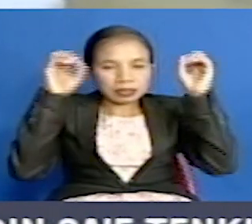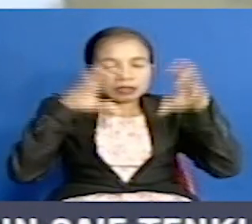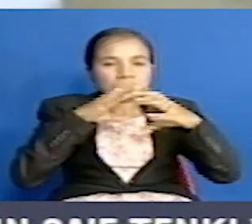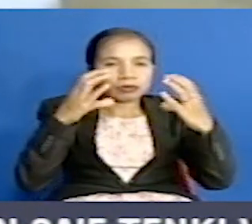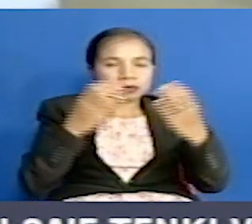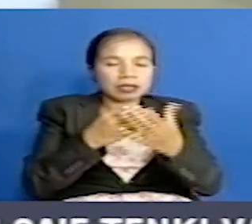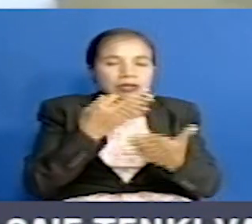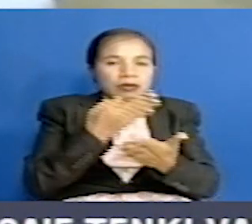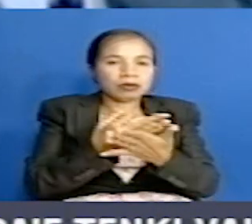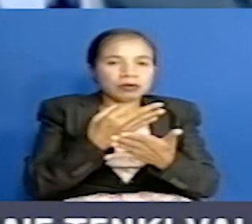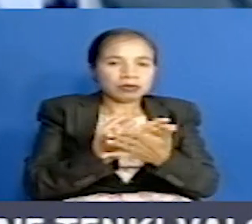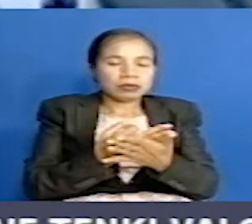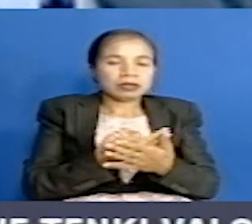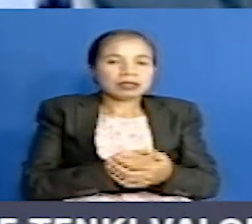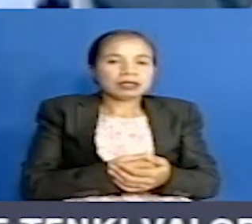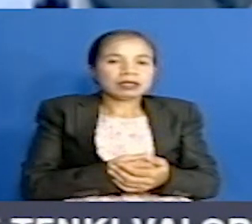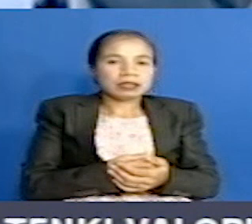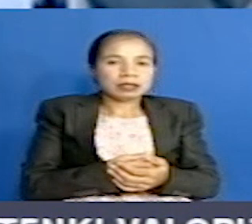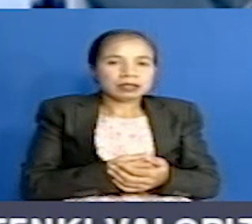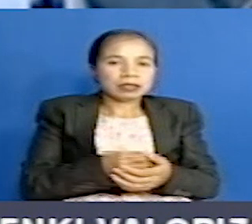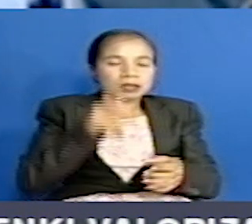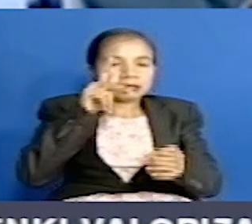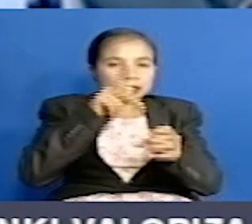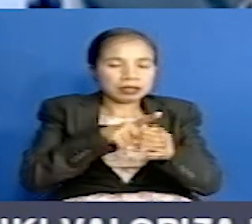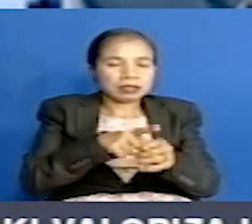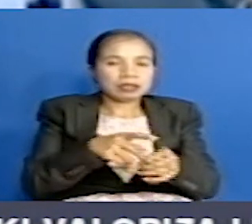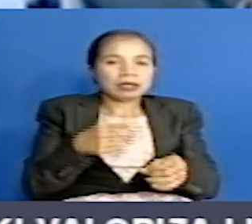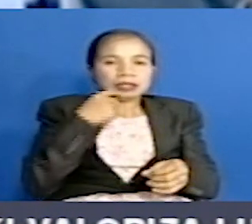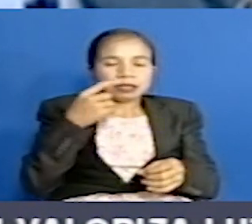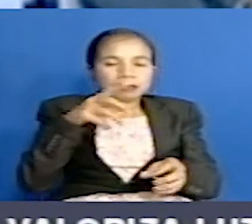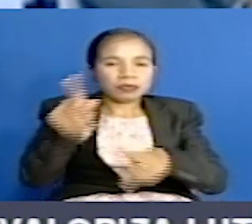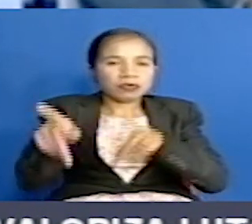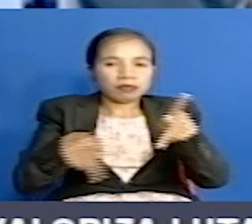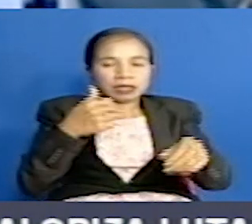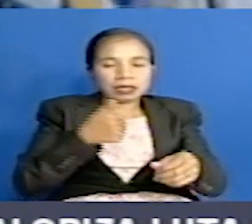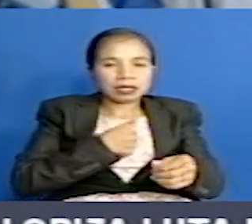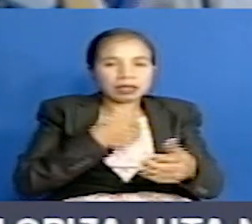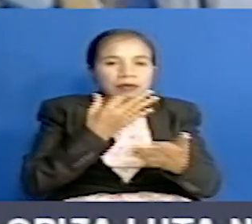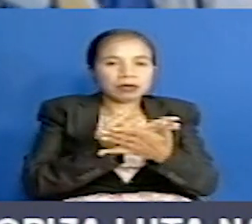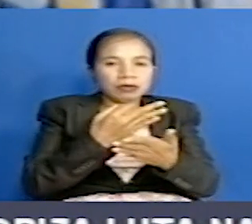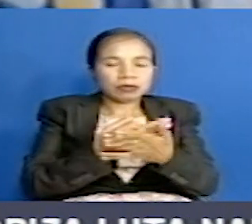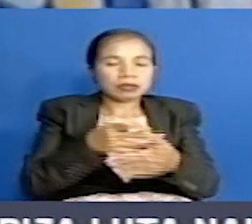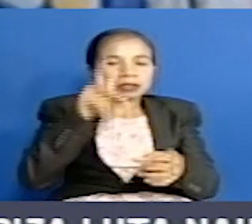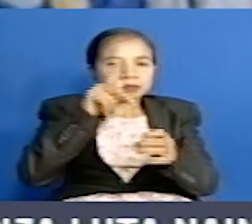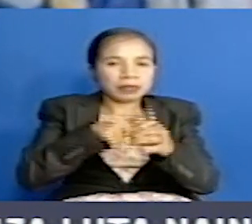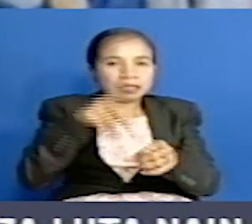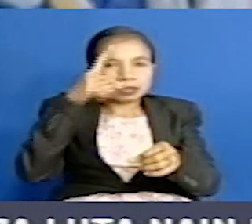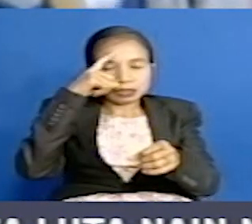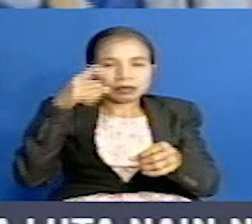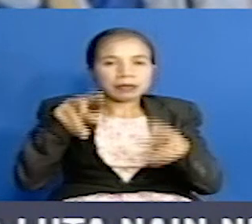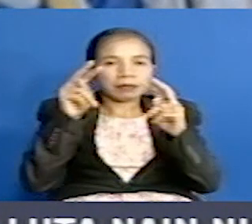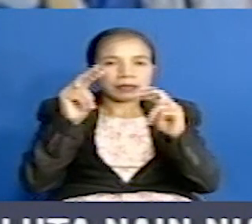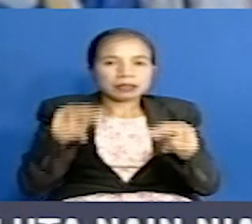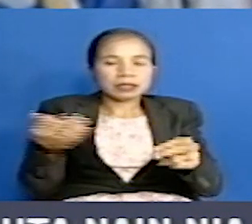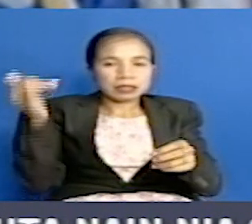Presidente Conselho Fundos Petrolífero, Juvenal Dias informa, povo macanaimba fundos petrolífero,